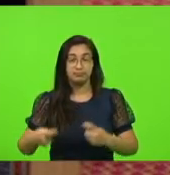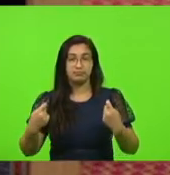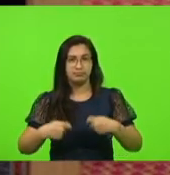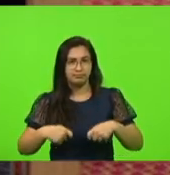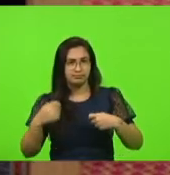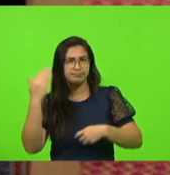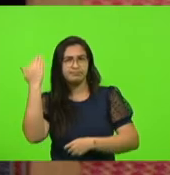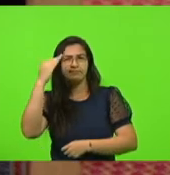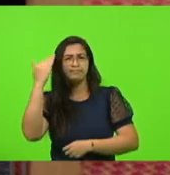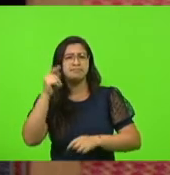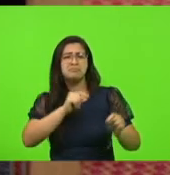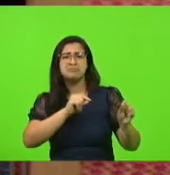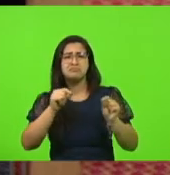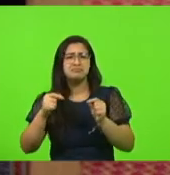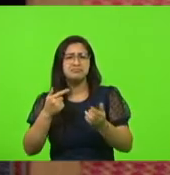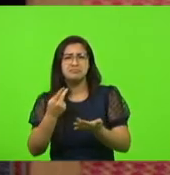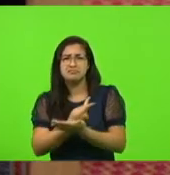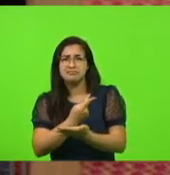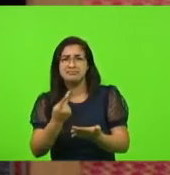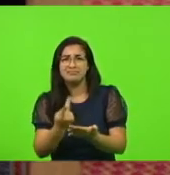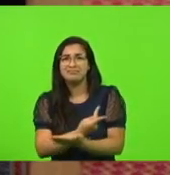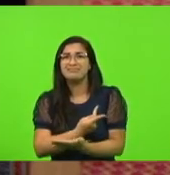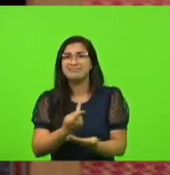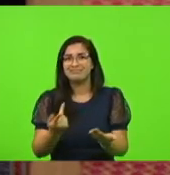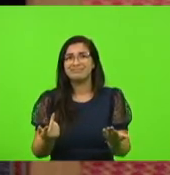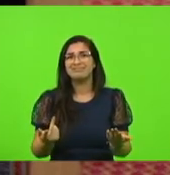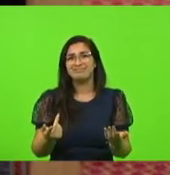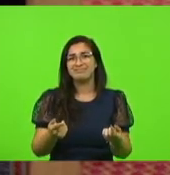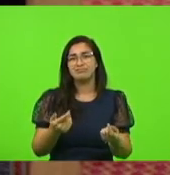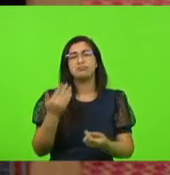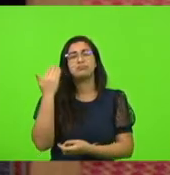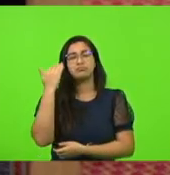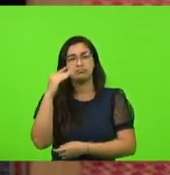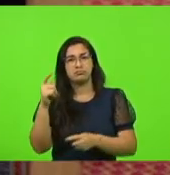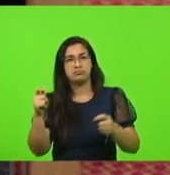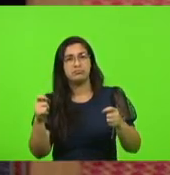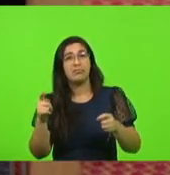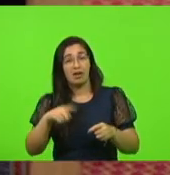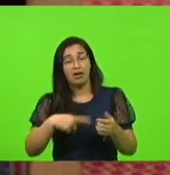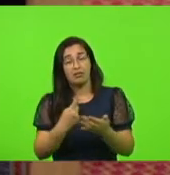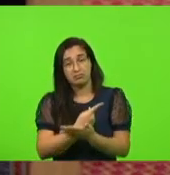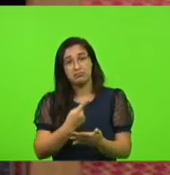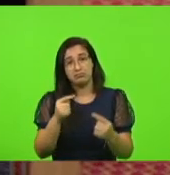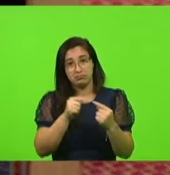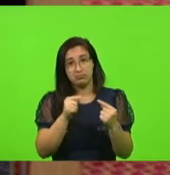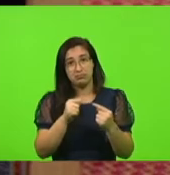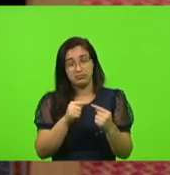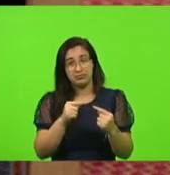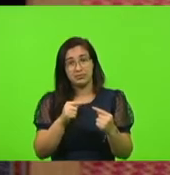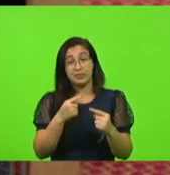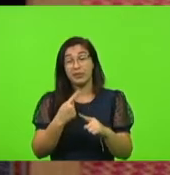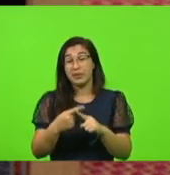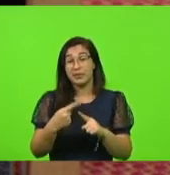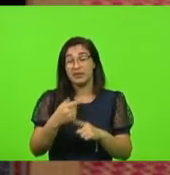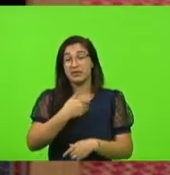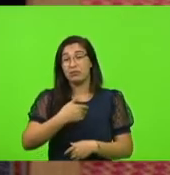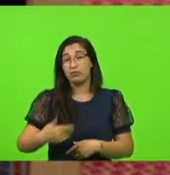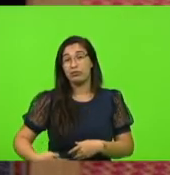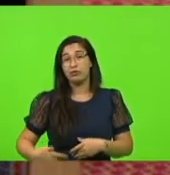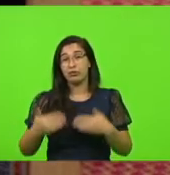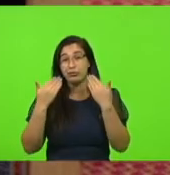quais os erros que ocorreram, que entendo que foi erro, porque, já que o governo